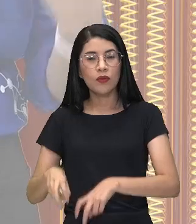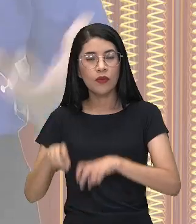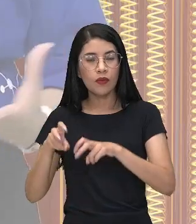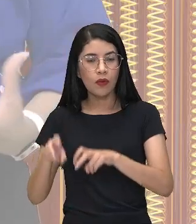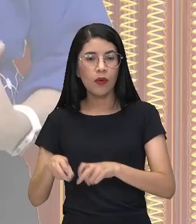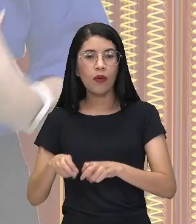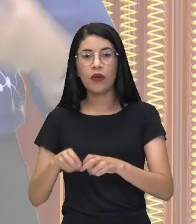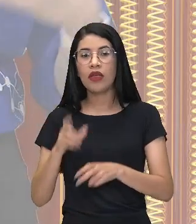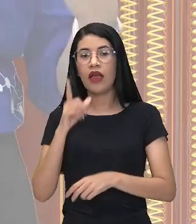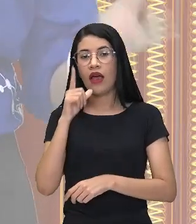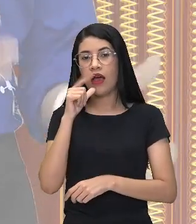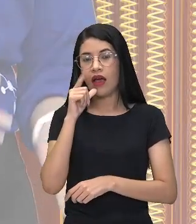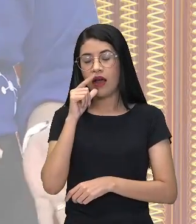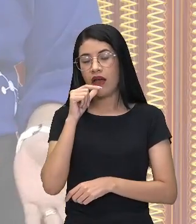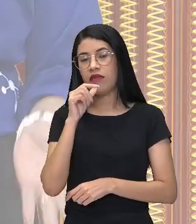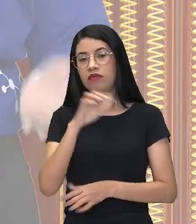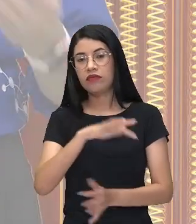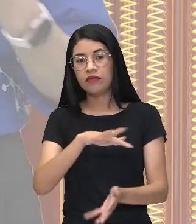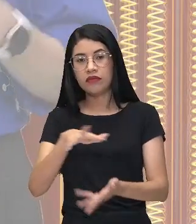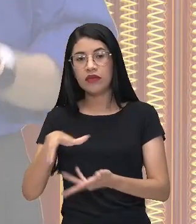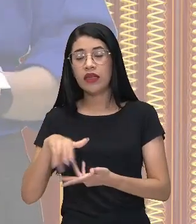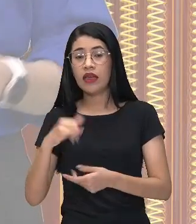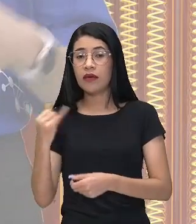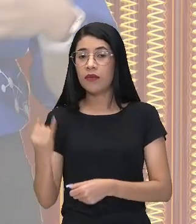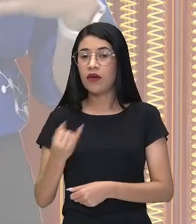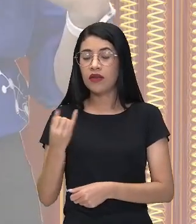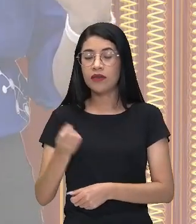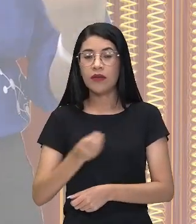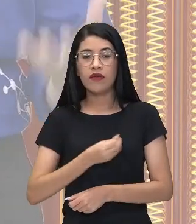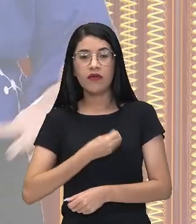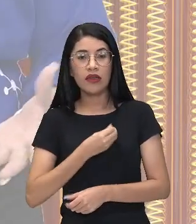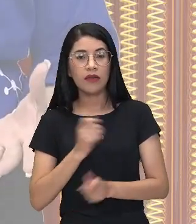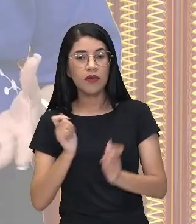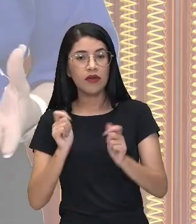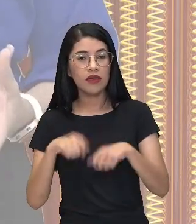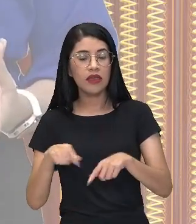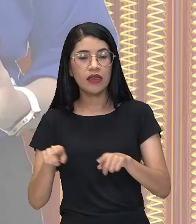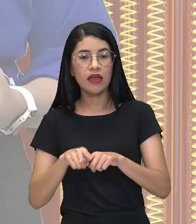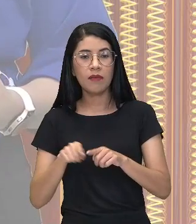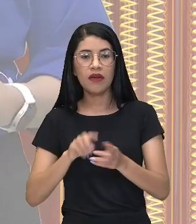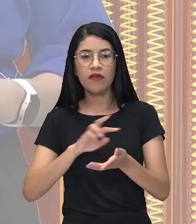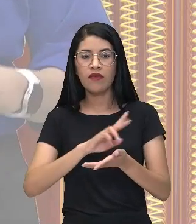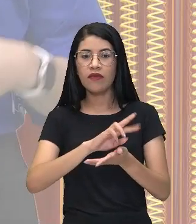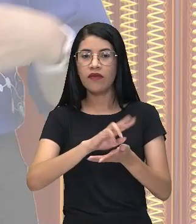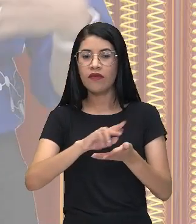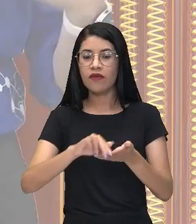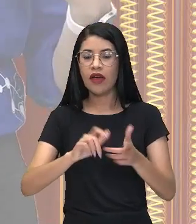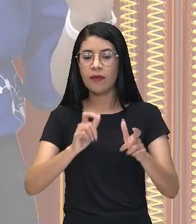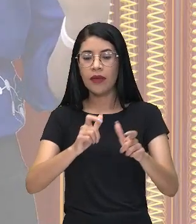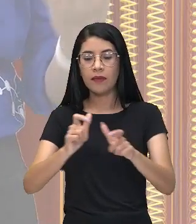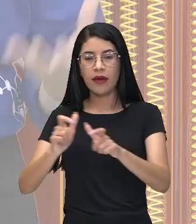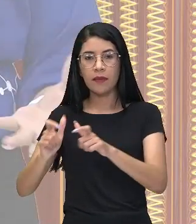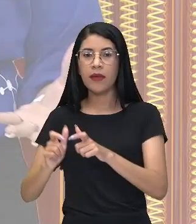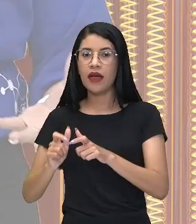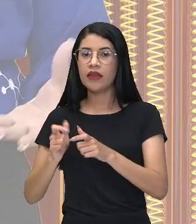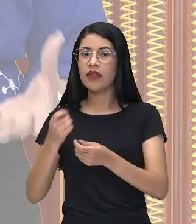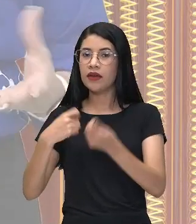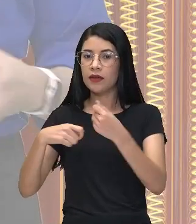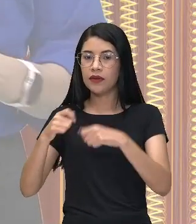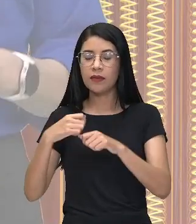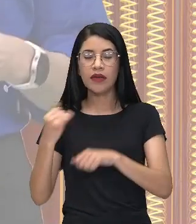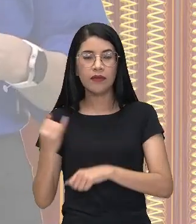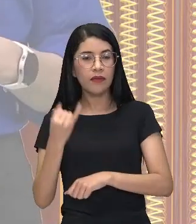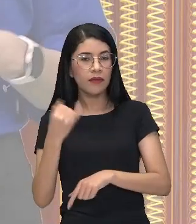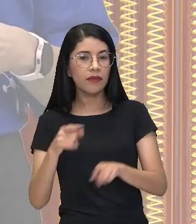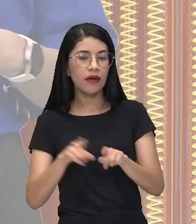hídricos globais, que são essenciais para a vida e para diversos setores econômicos. E aí a gente não pode